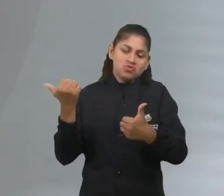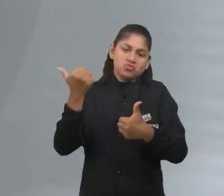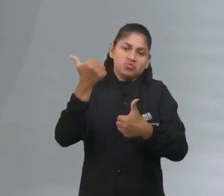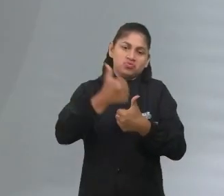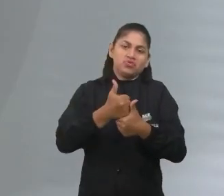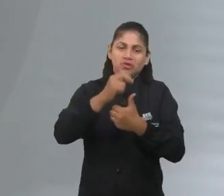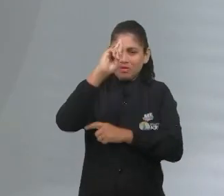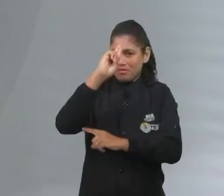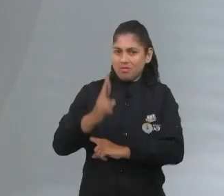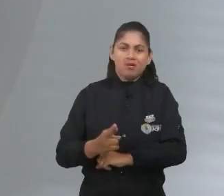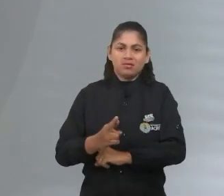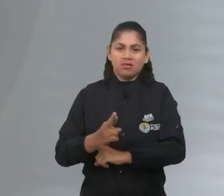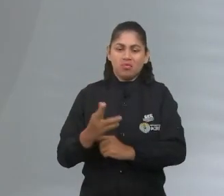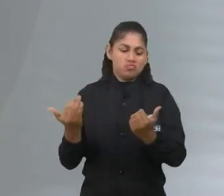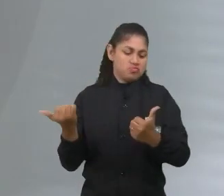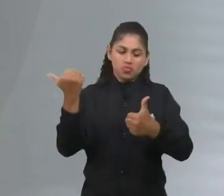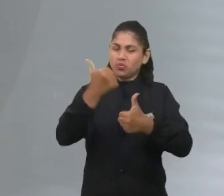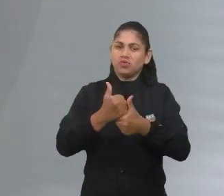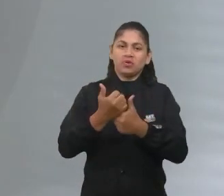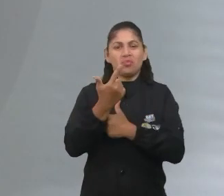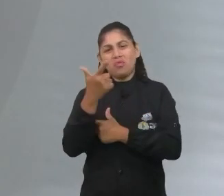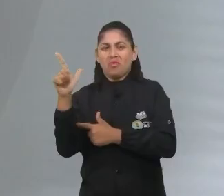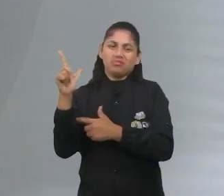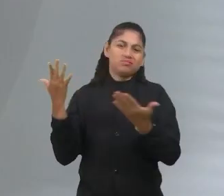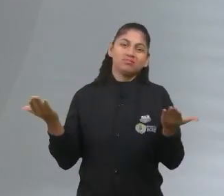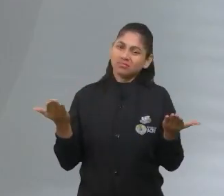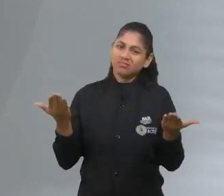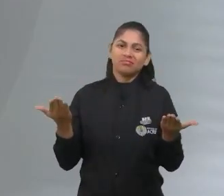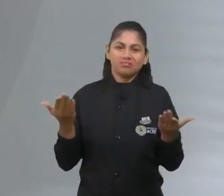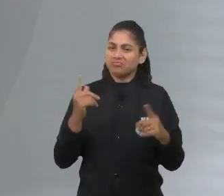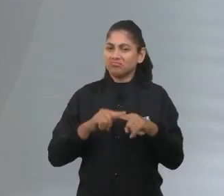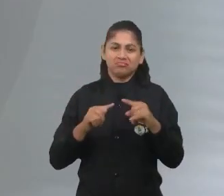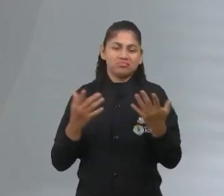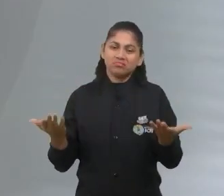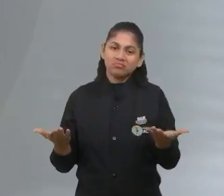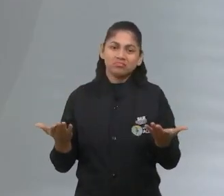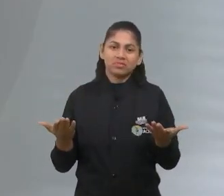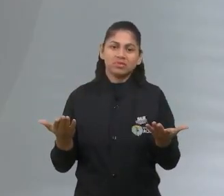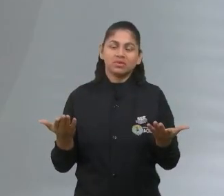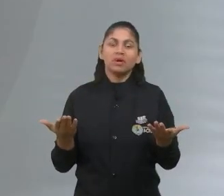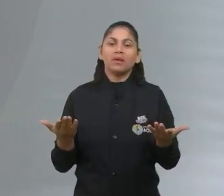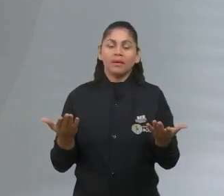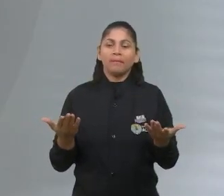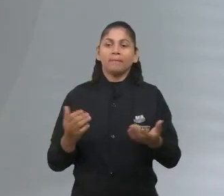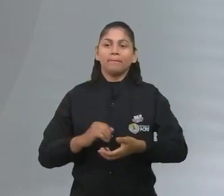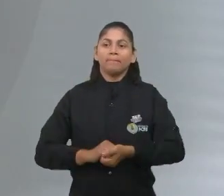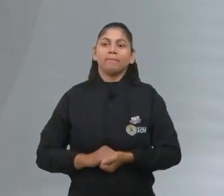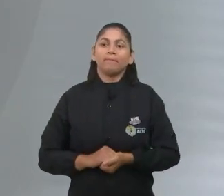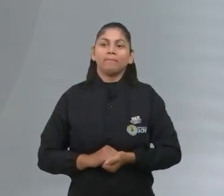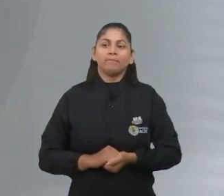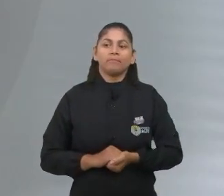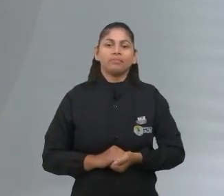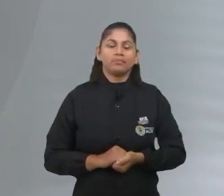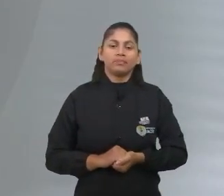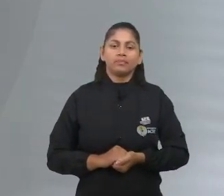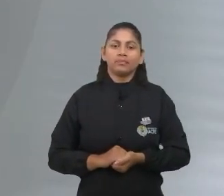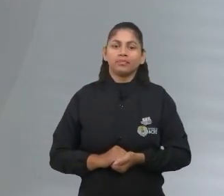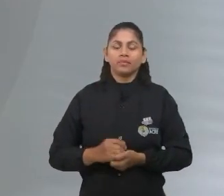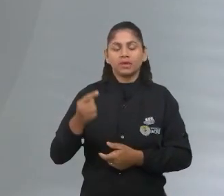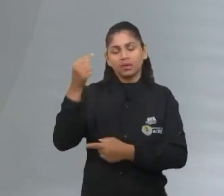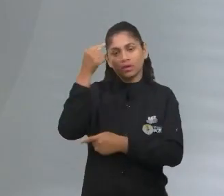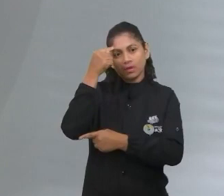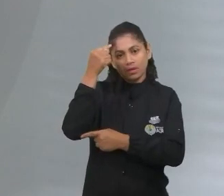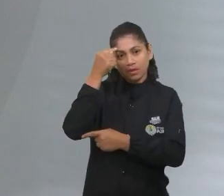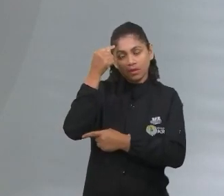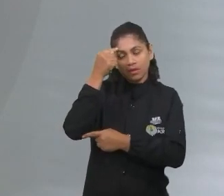que substituir a razão que está podre pela razão que está sadia. É esse o pensamento